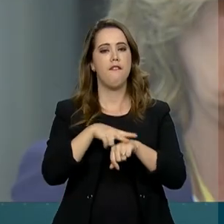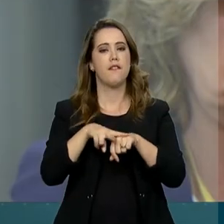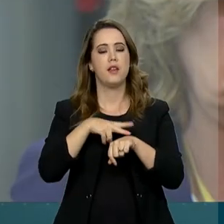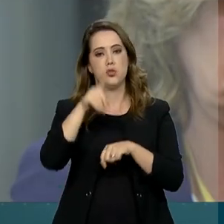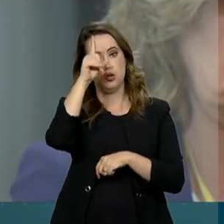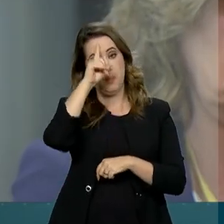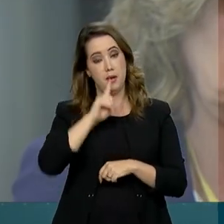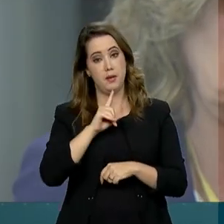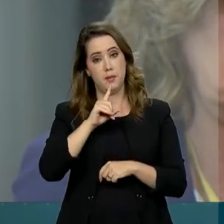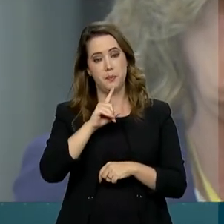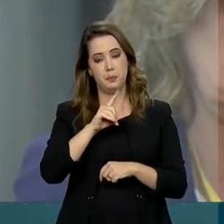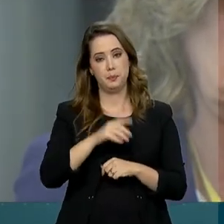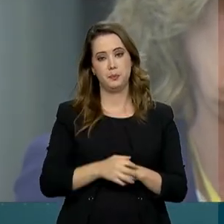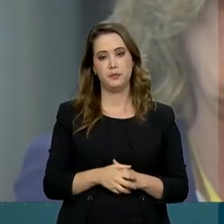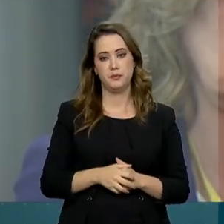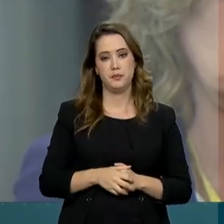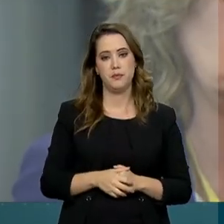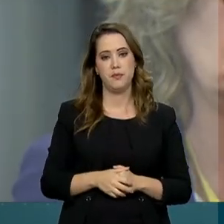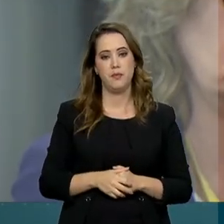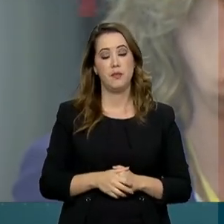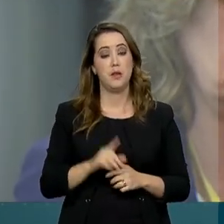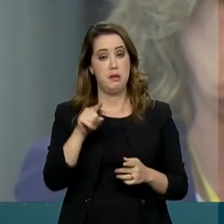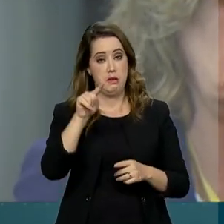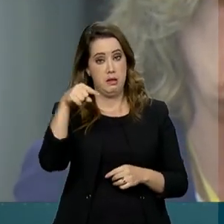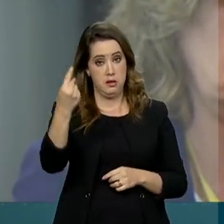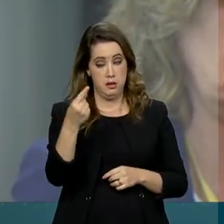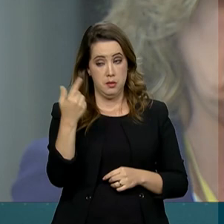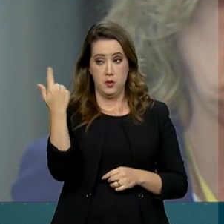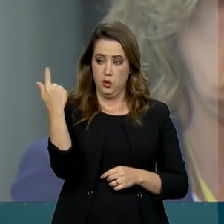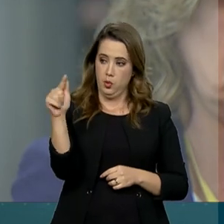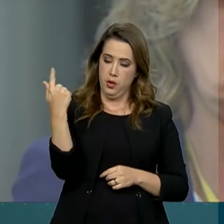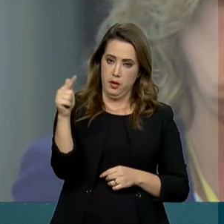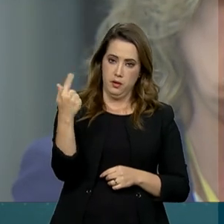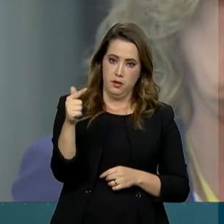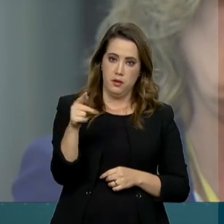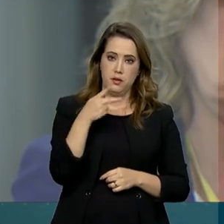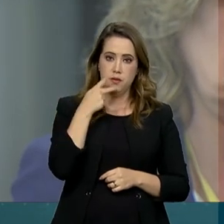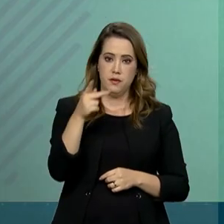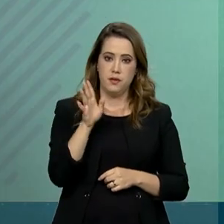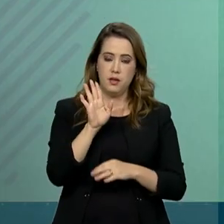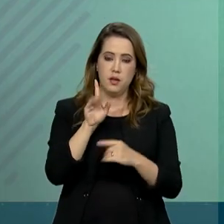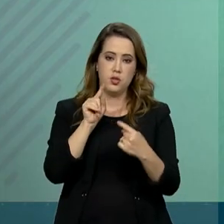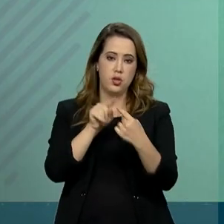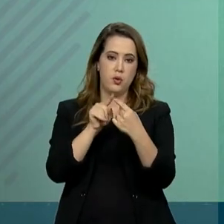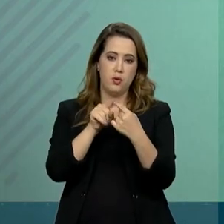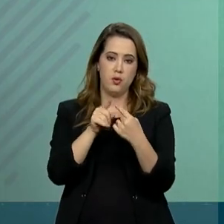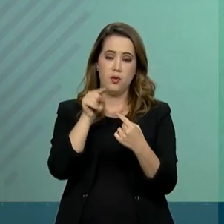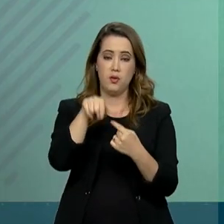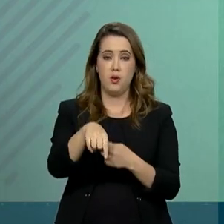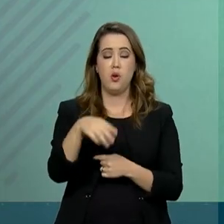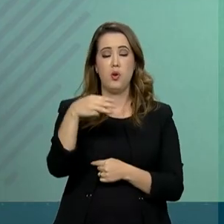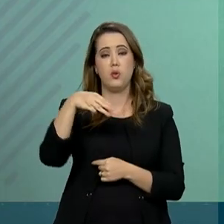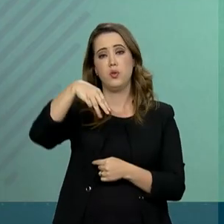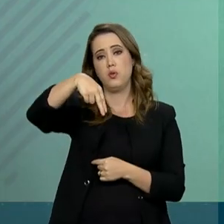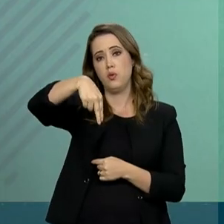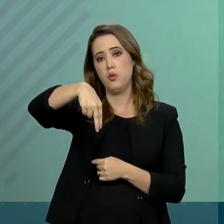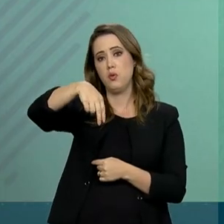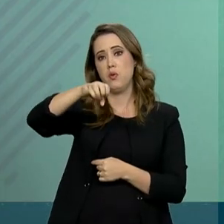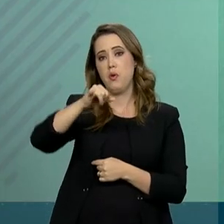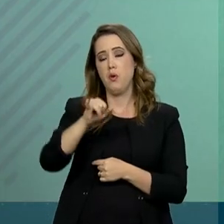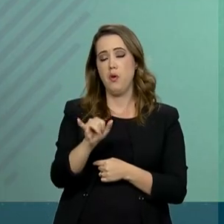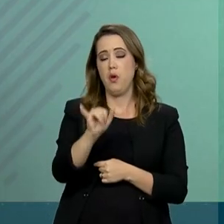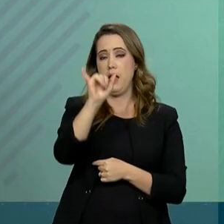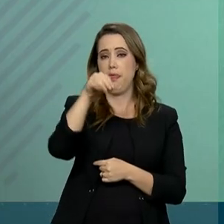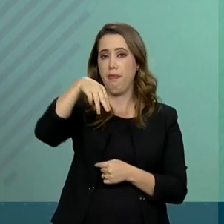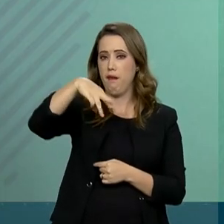atirar pelo que ele disse no interior de goiás a prestar solidariedade à neymar ele presta solidariedade a todos os jogadores